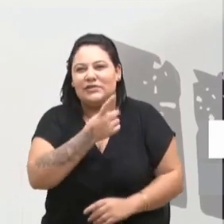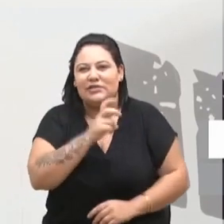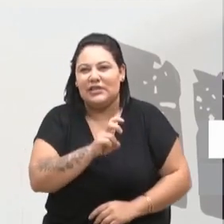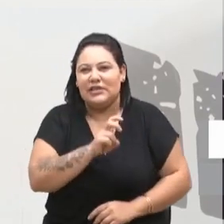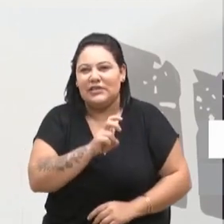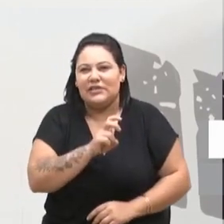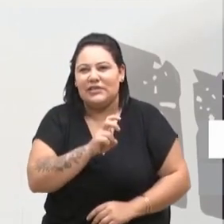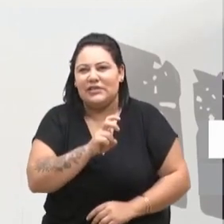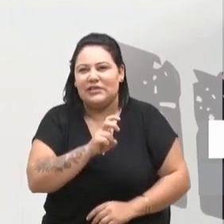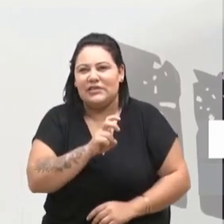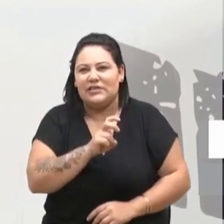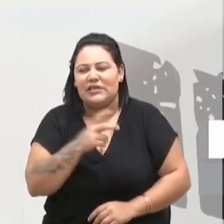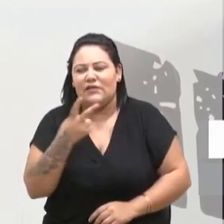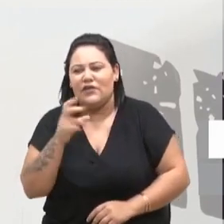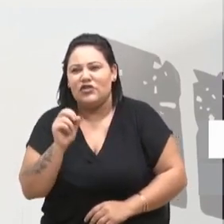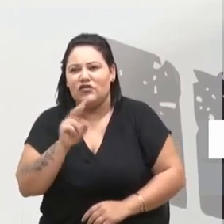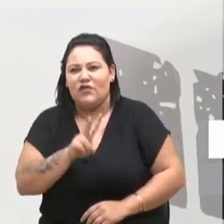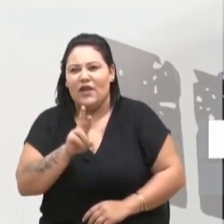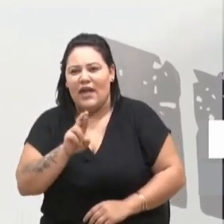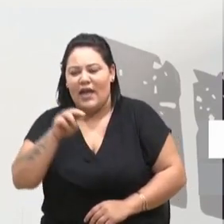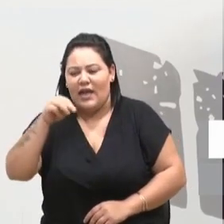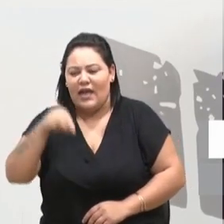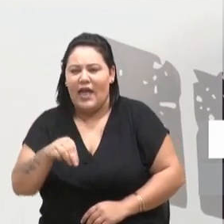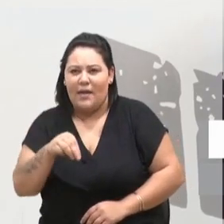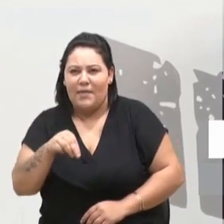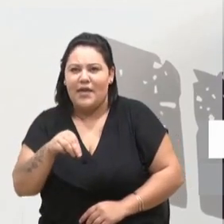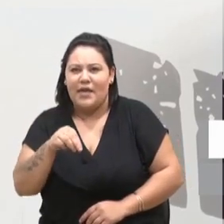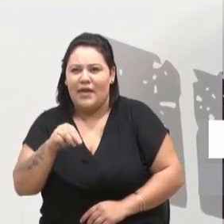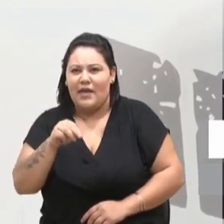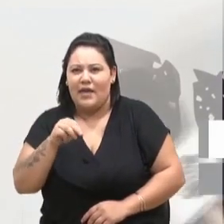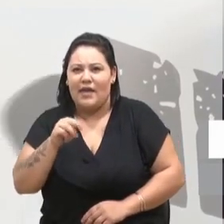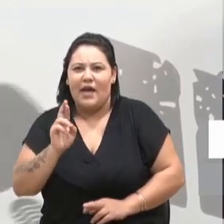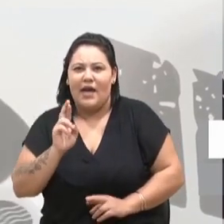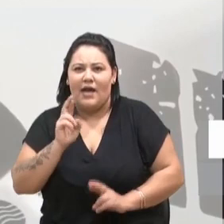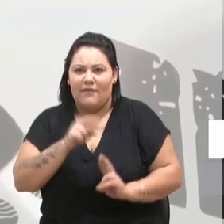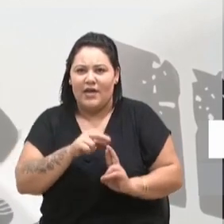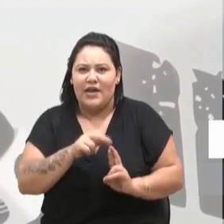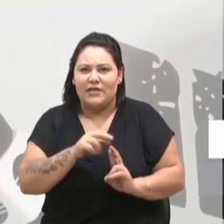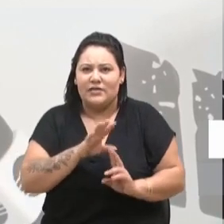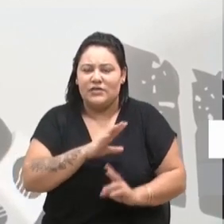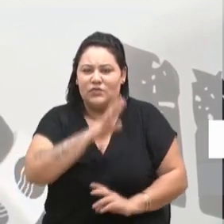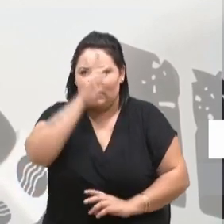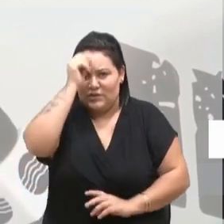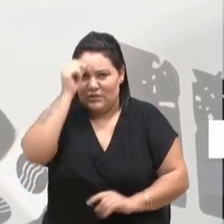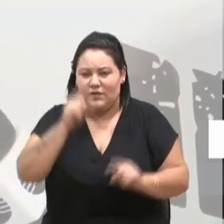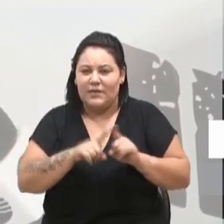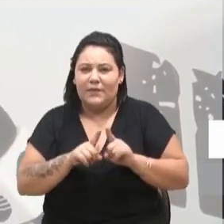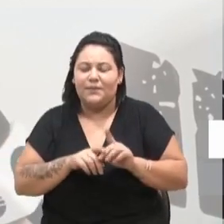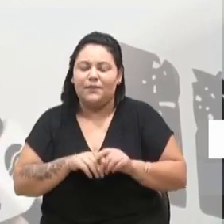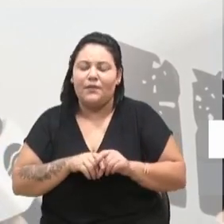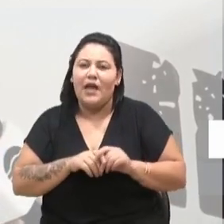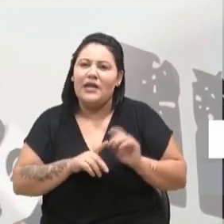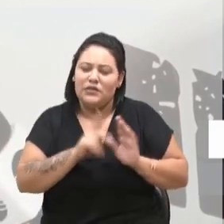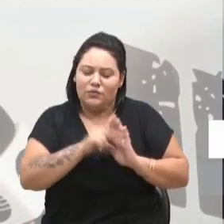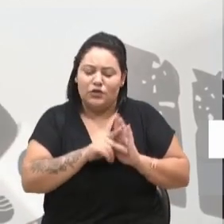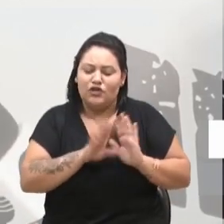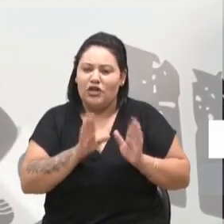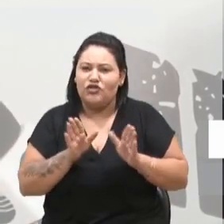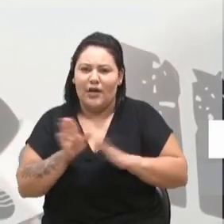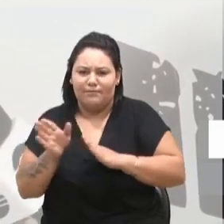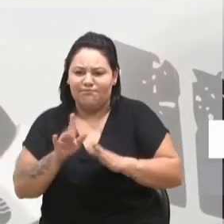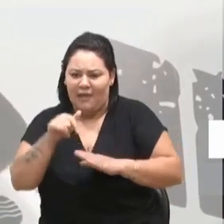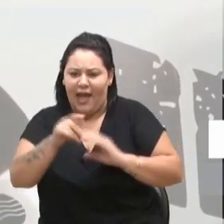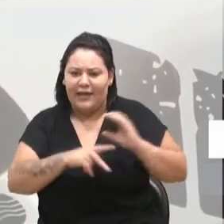20 VRMs, alguma coisa assim, o valor de referência municipal, né. E esse projeto já tramita aqui? O senhor